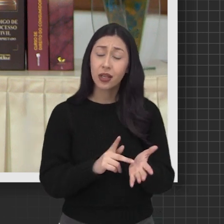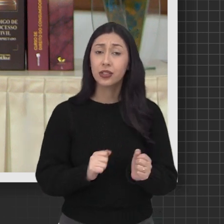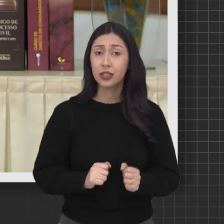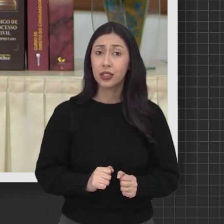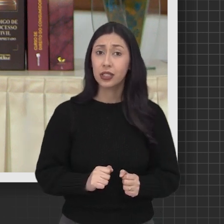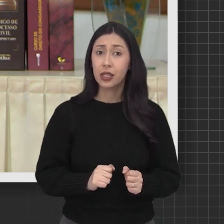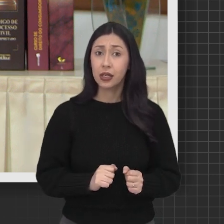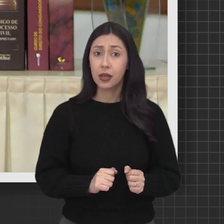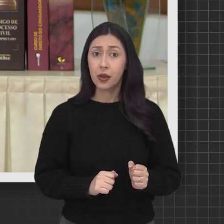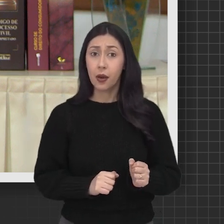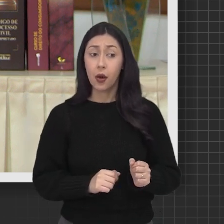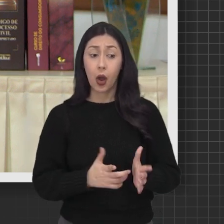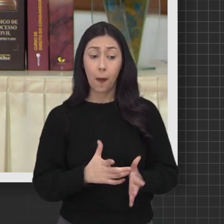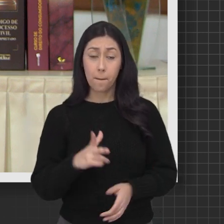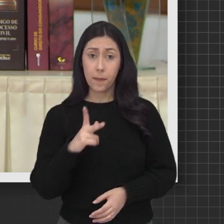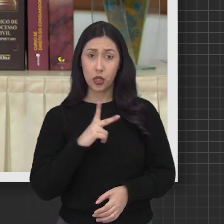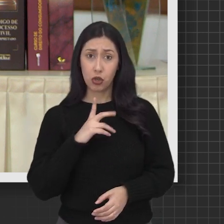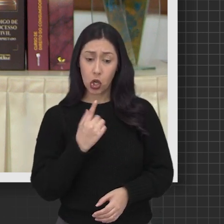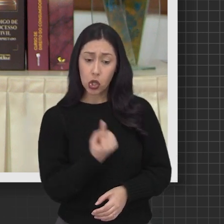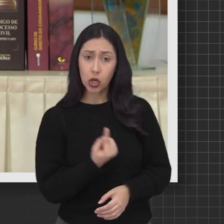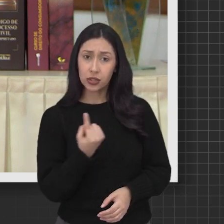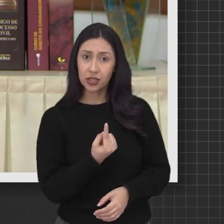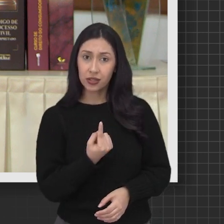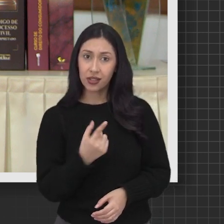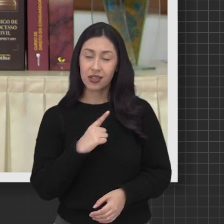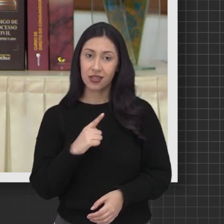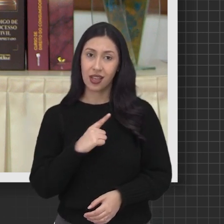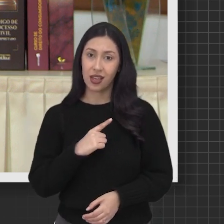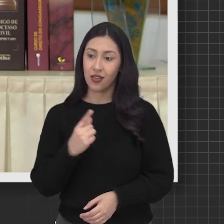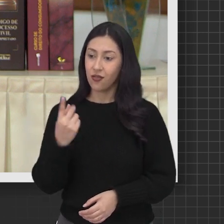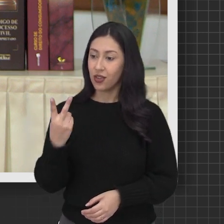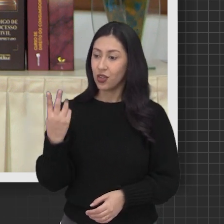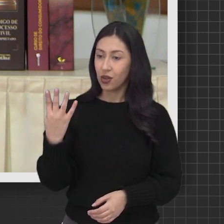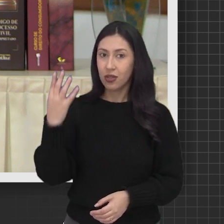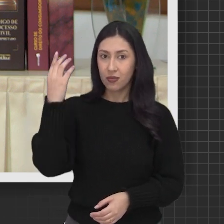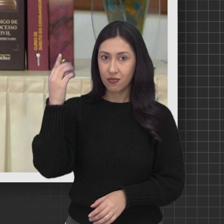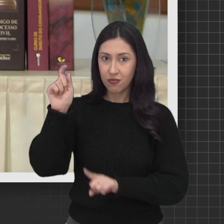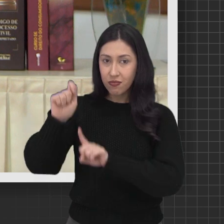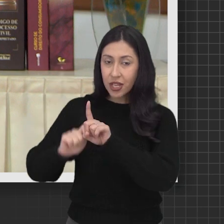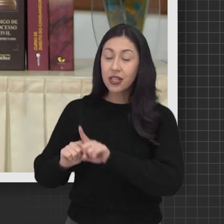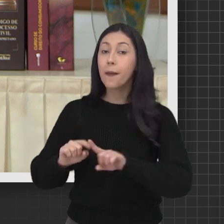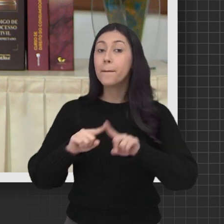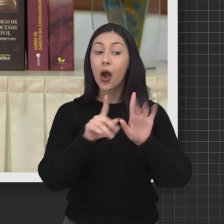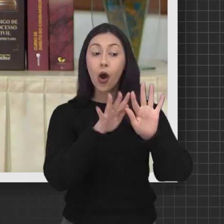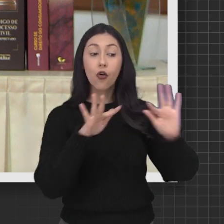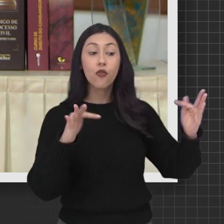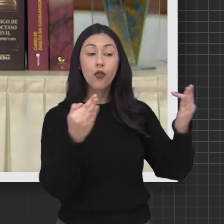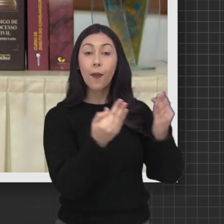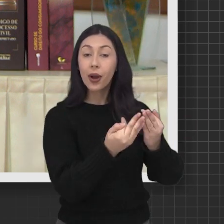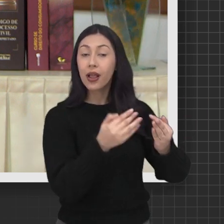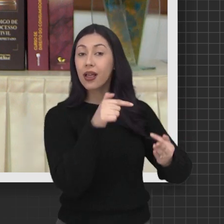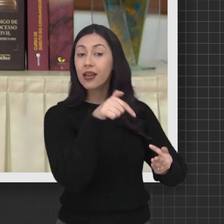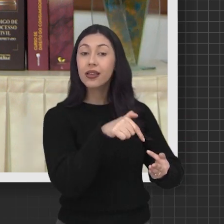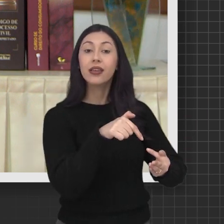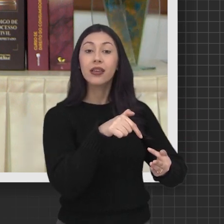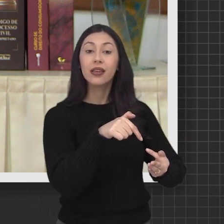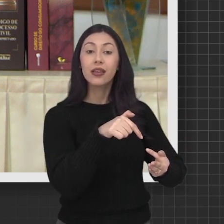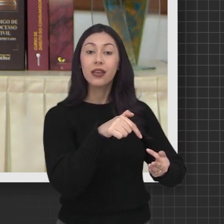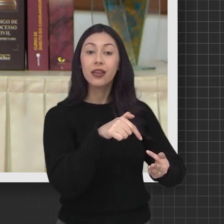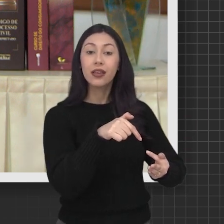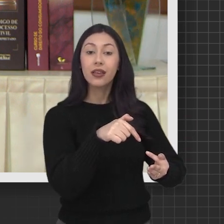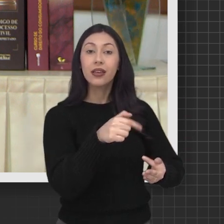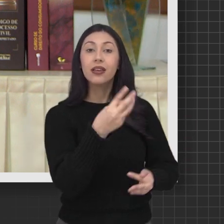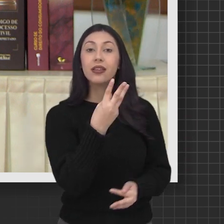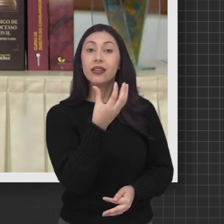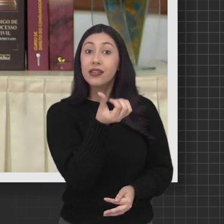planos individuais existe uma carência de 24 meses e para planos em que sejam grupos familiares, essa carência